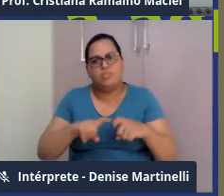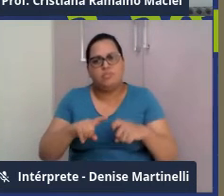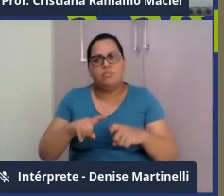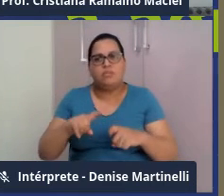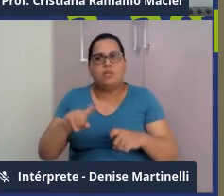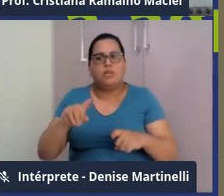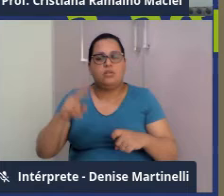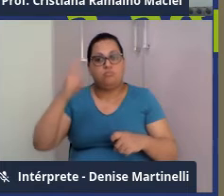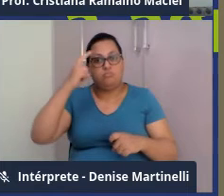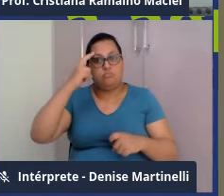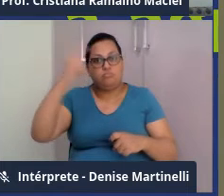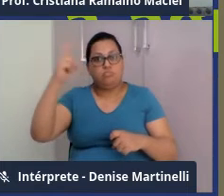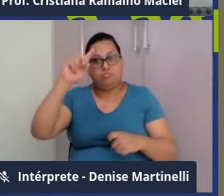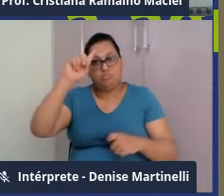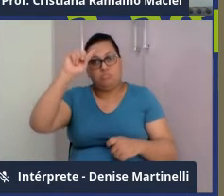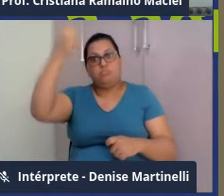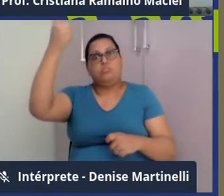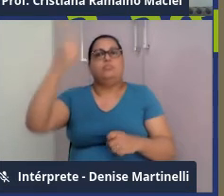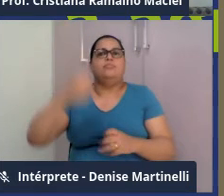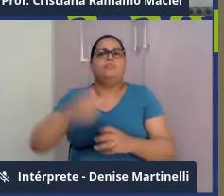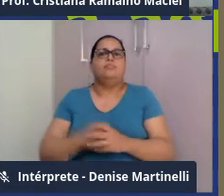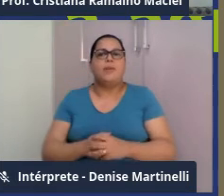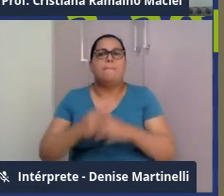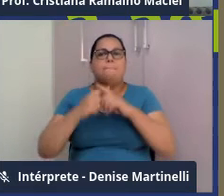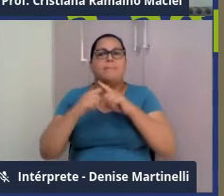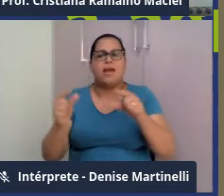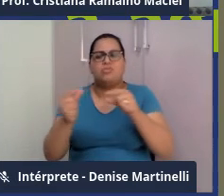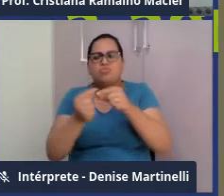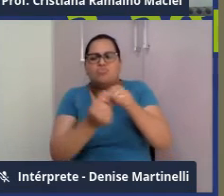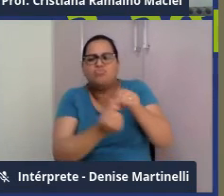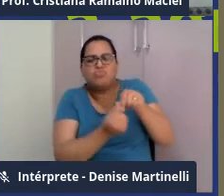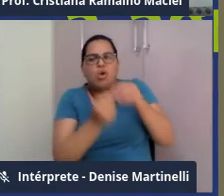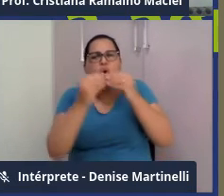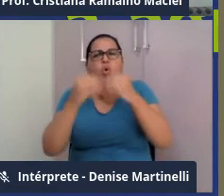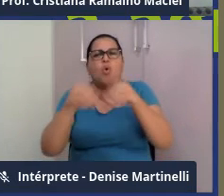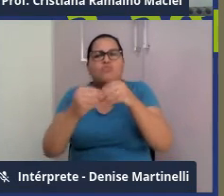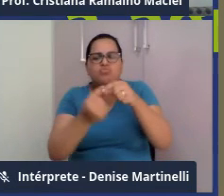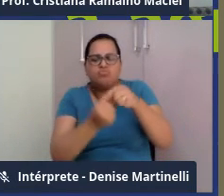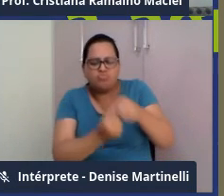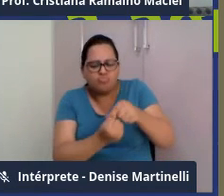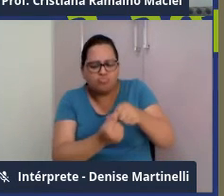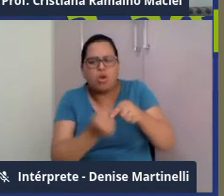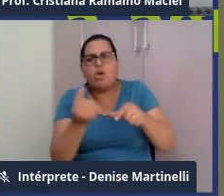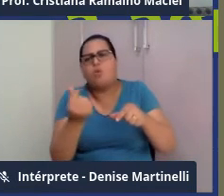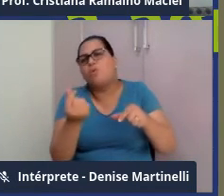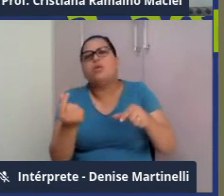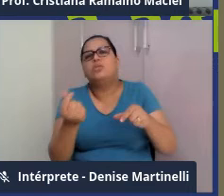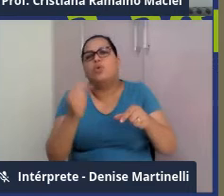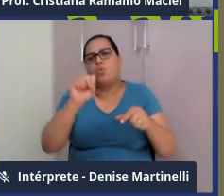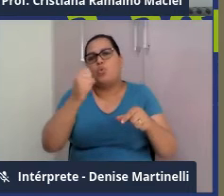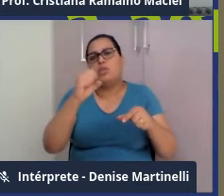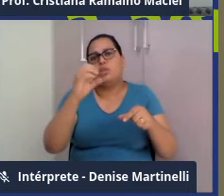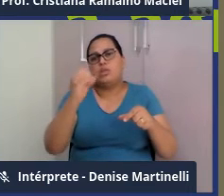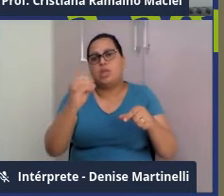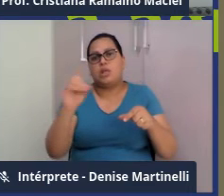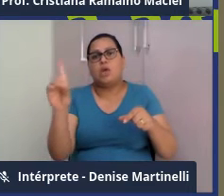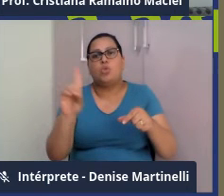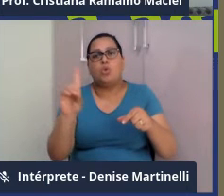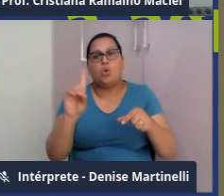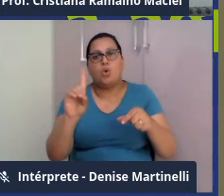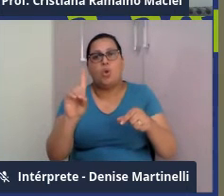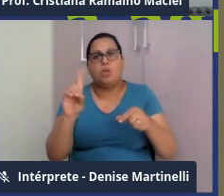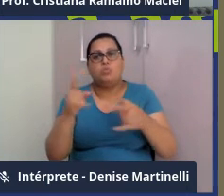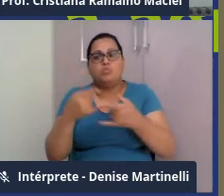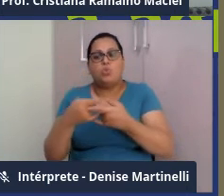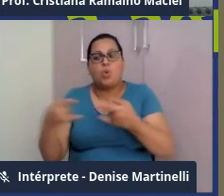cistos aqui custam $80 o quilo. Então, eu vou lá e preparo uma